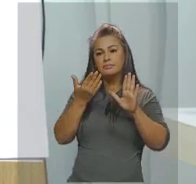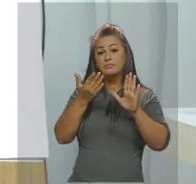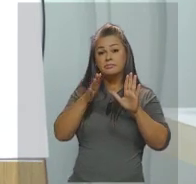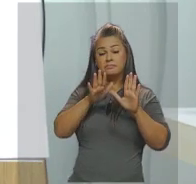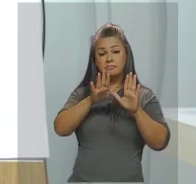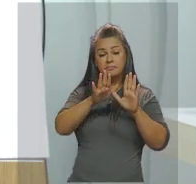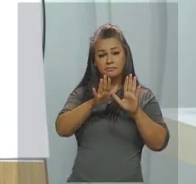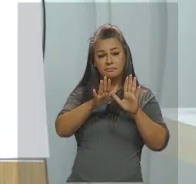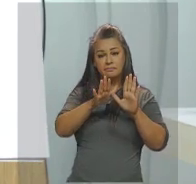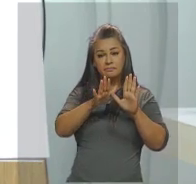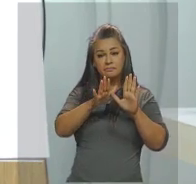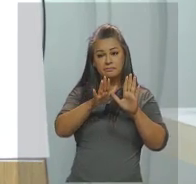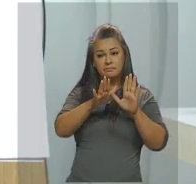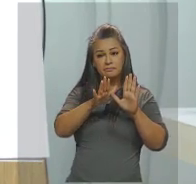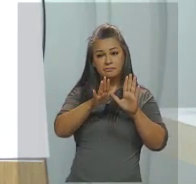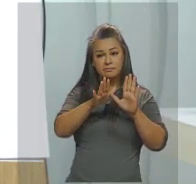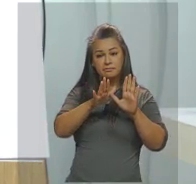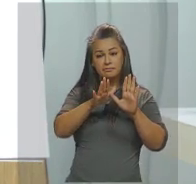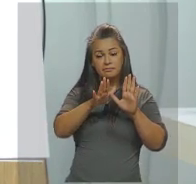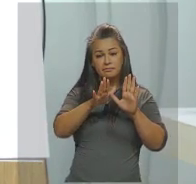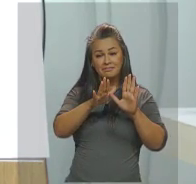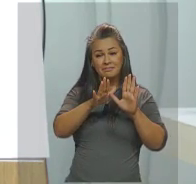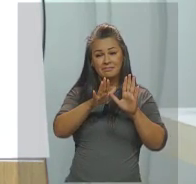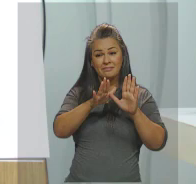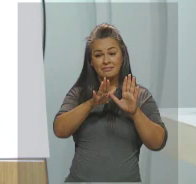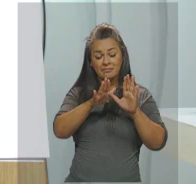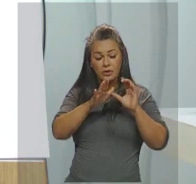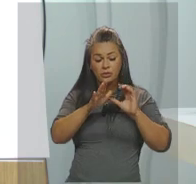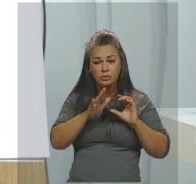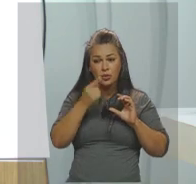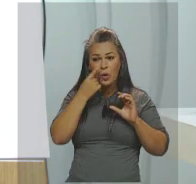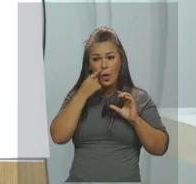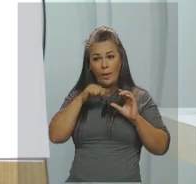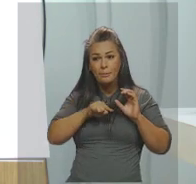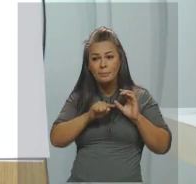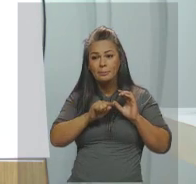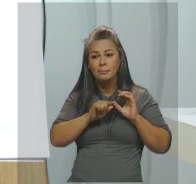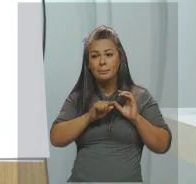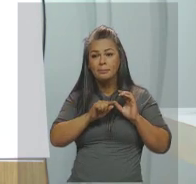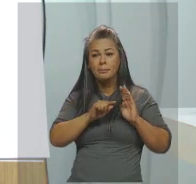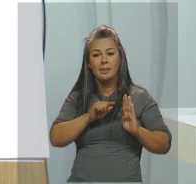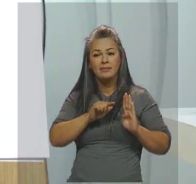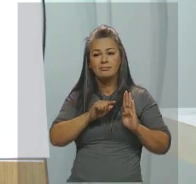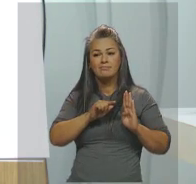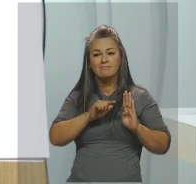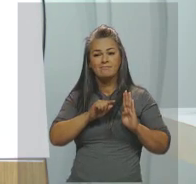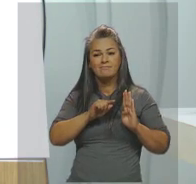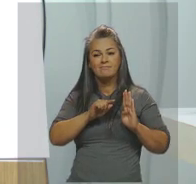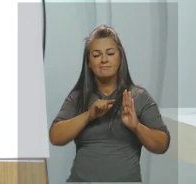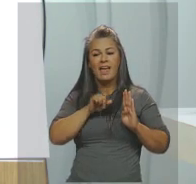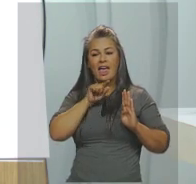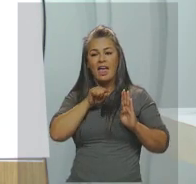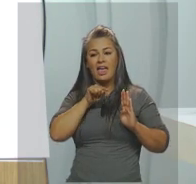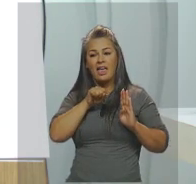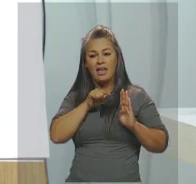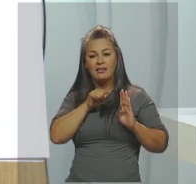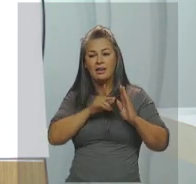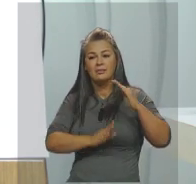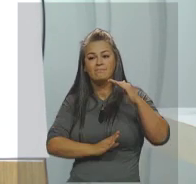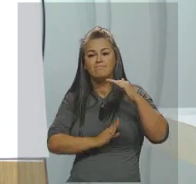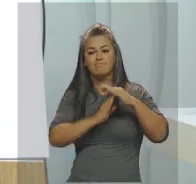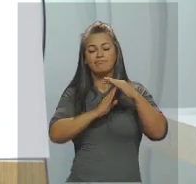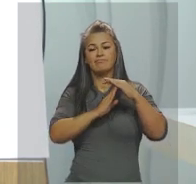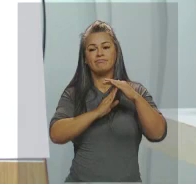Porém, esse gene aqui, por exemplo, ele vai aqui, ó, impedir que esse gene